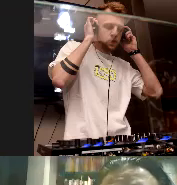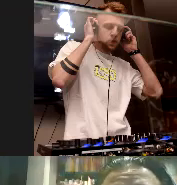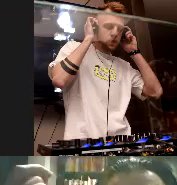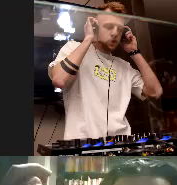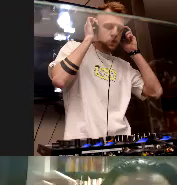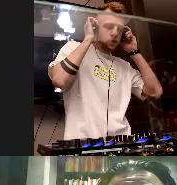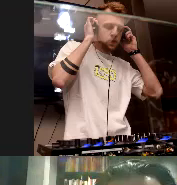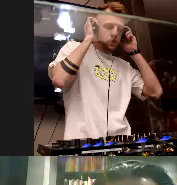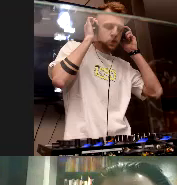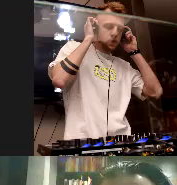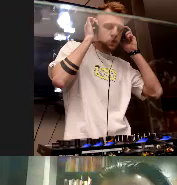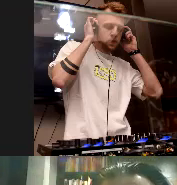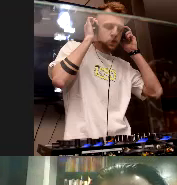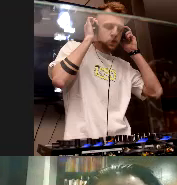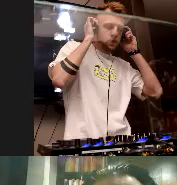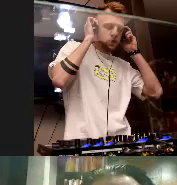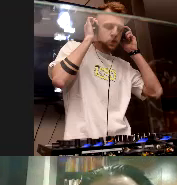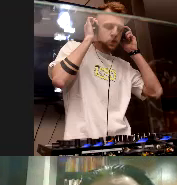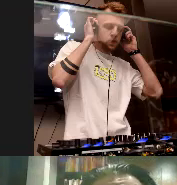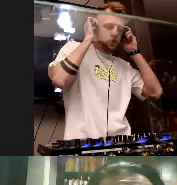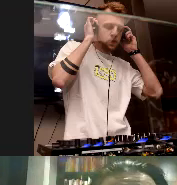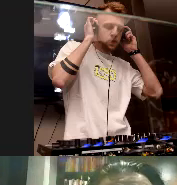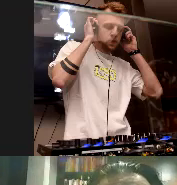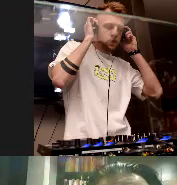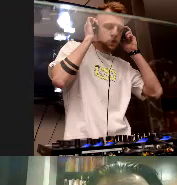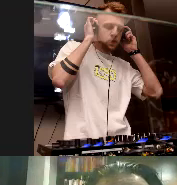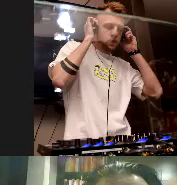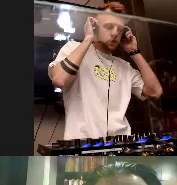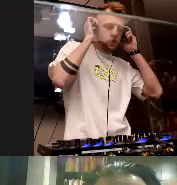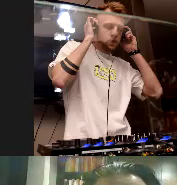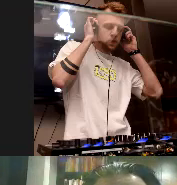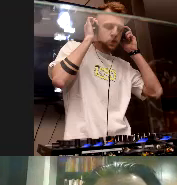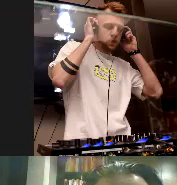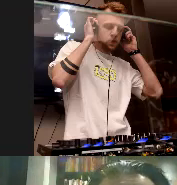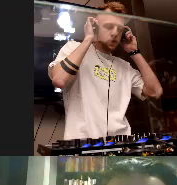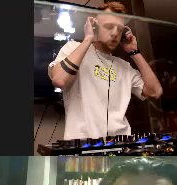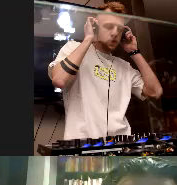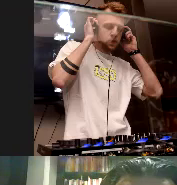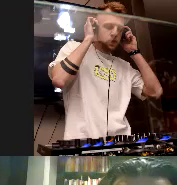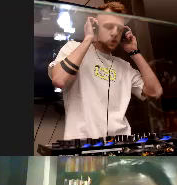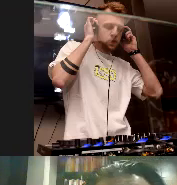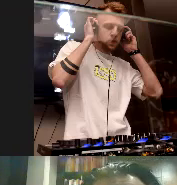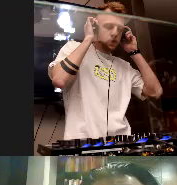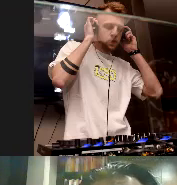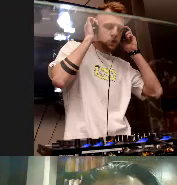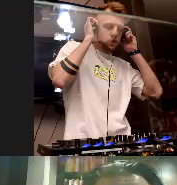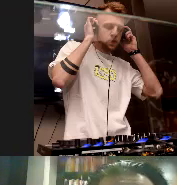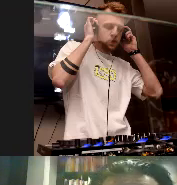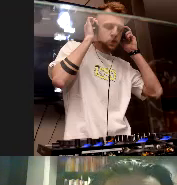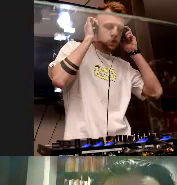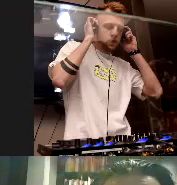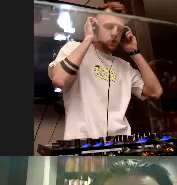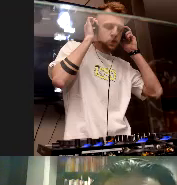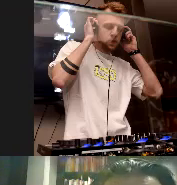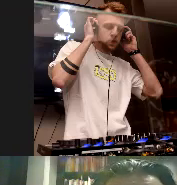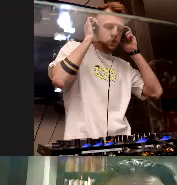bem complexo, mas é isso. Estados Unidos. Tu tomou um trago, tu só vai